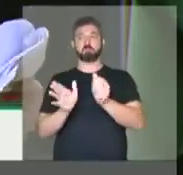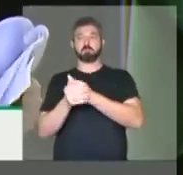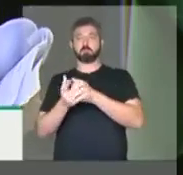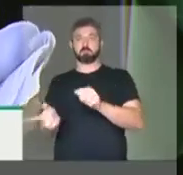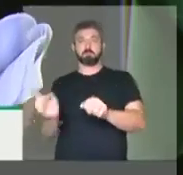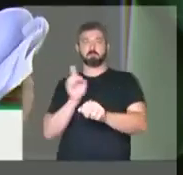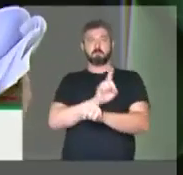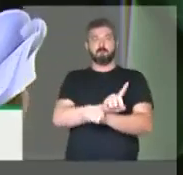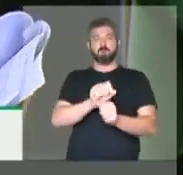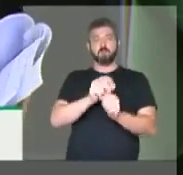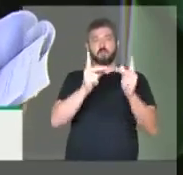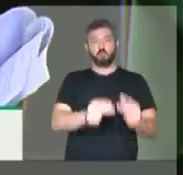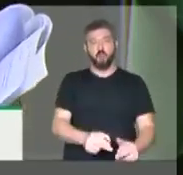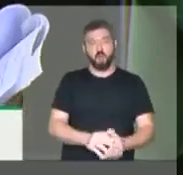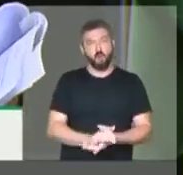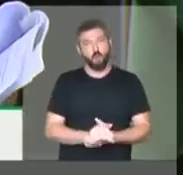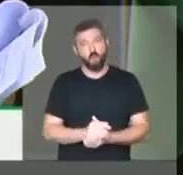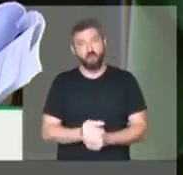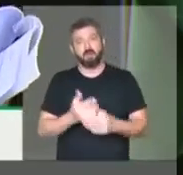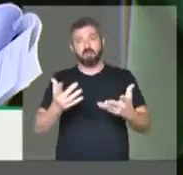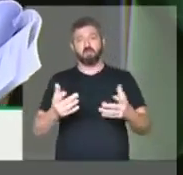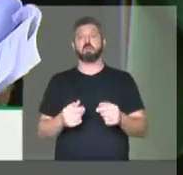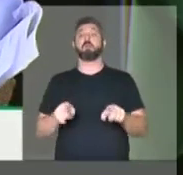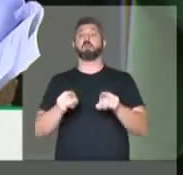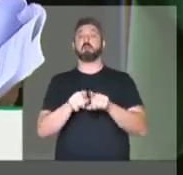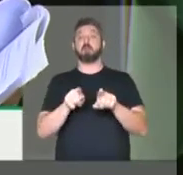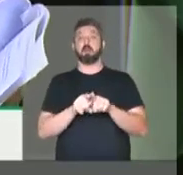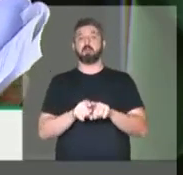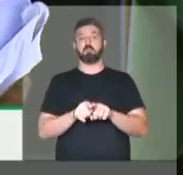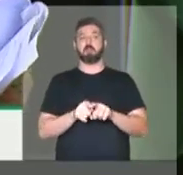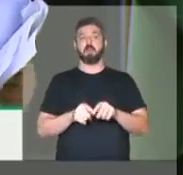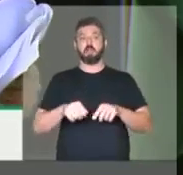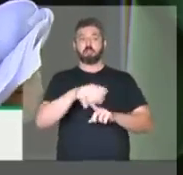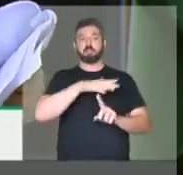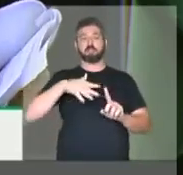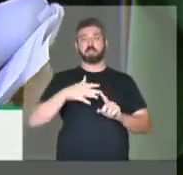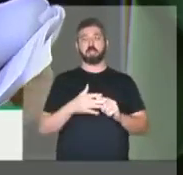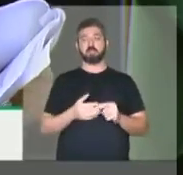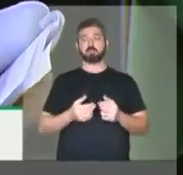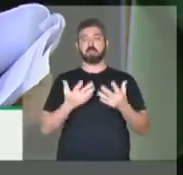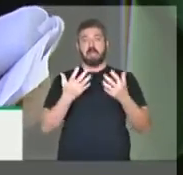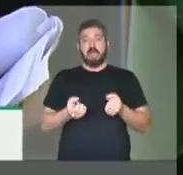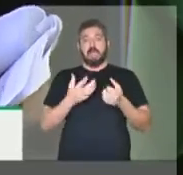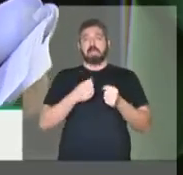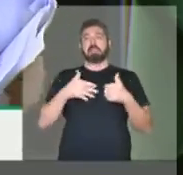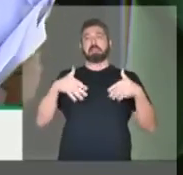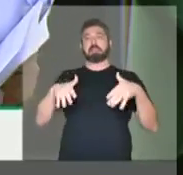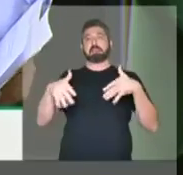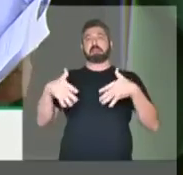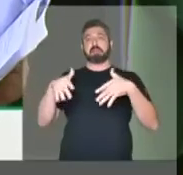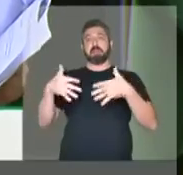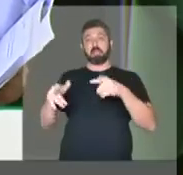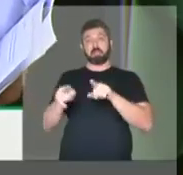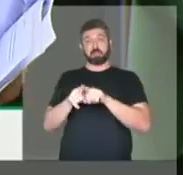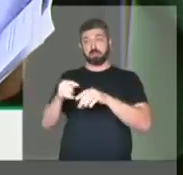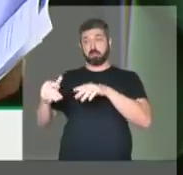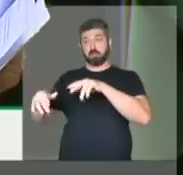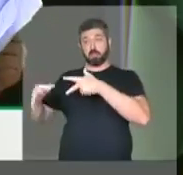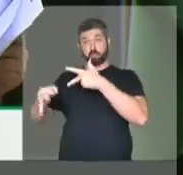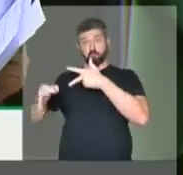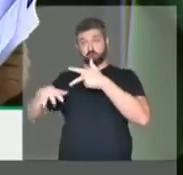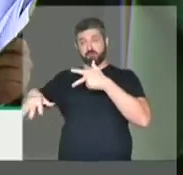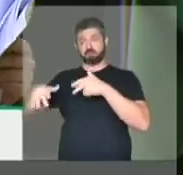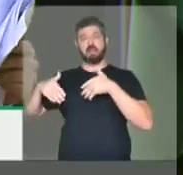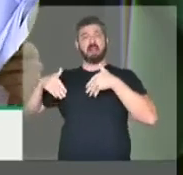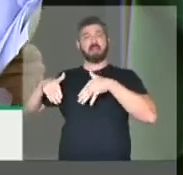Deplorável neste cenário a condescendência de parcela da sociedade e dos próprios órgãos de justiça